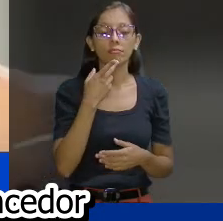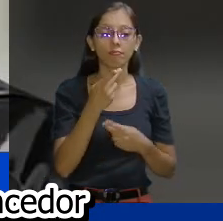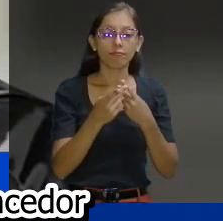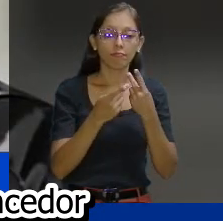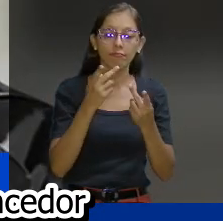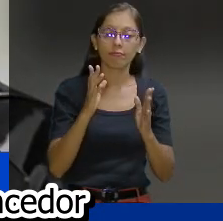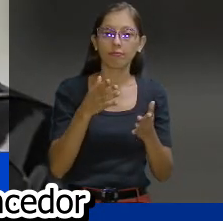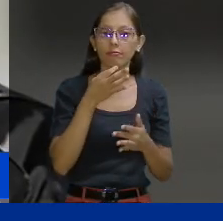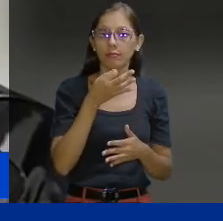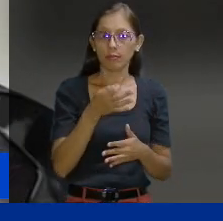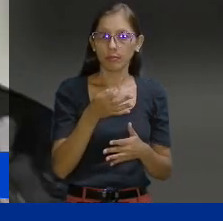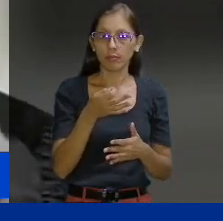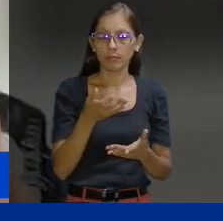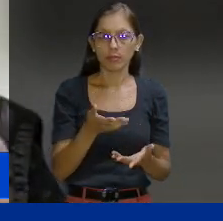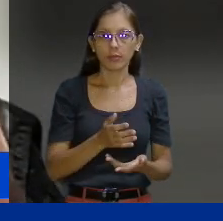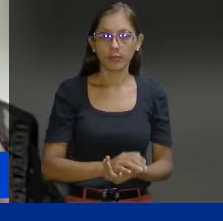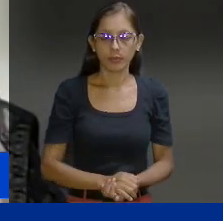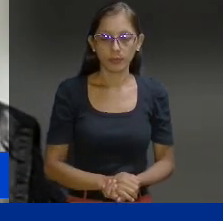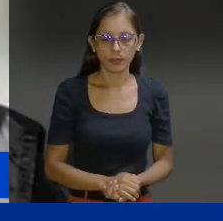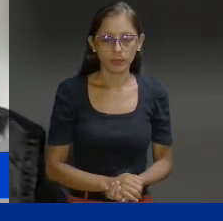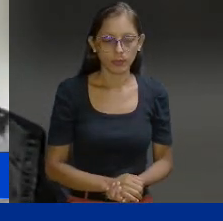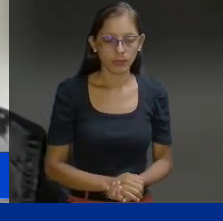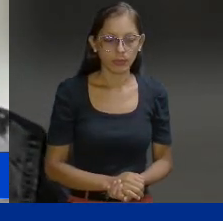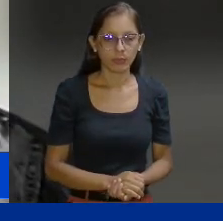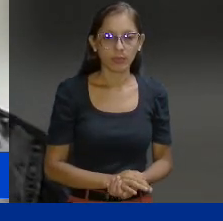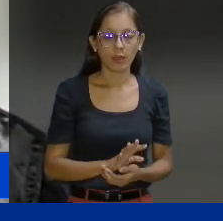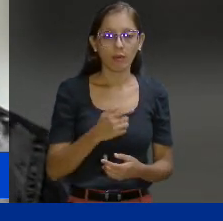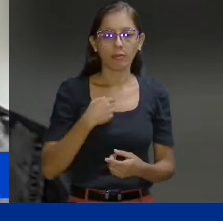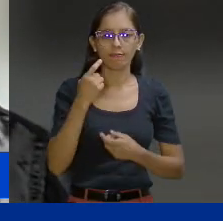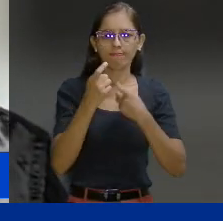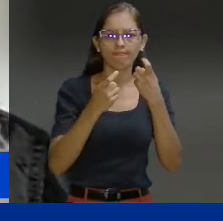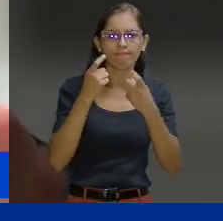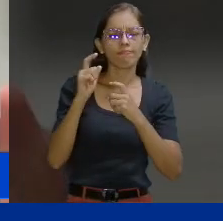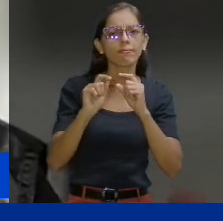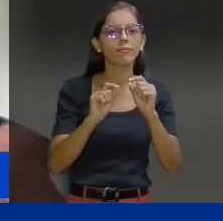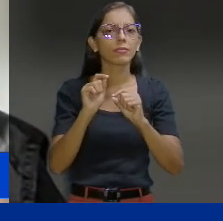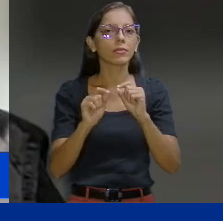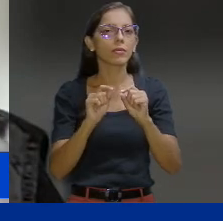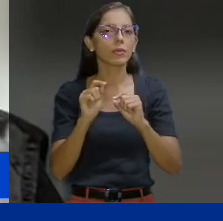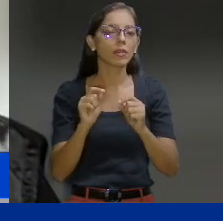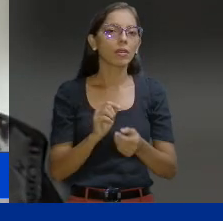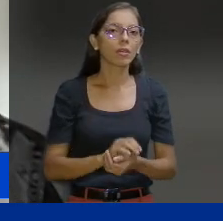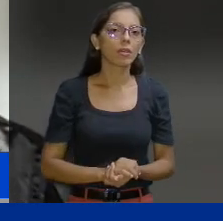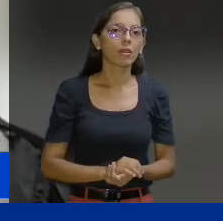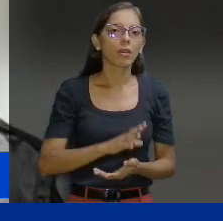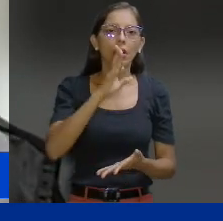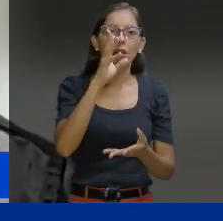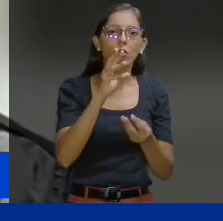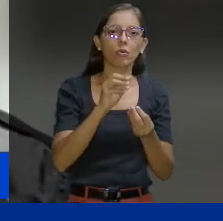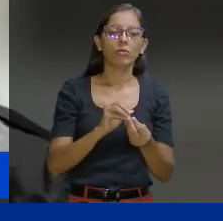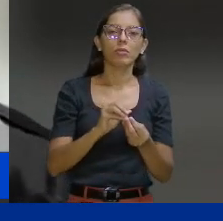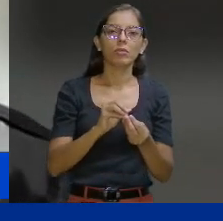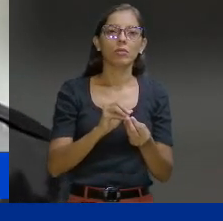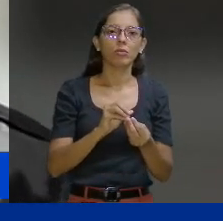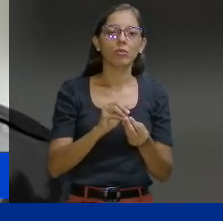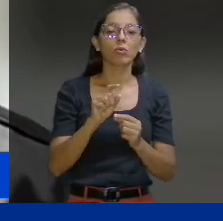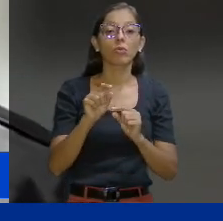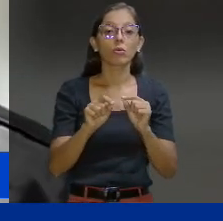naturalmente, vencido. Mas o que a minha preocupação é que não é qual é a conclusão a que o